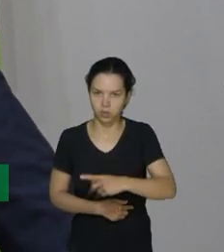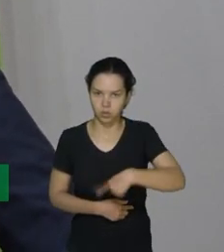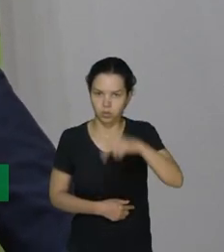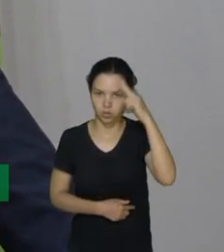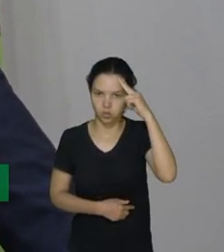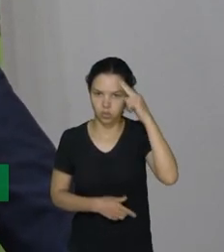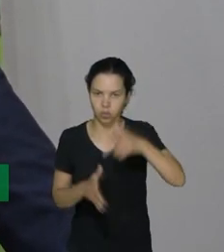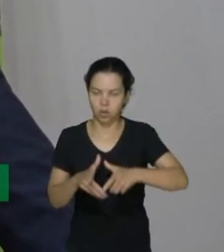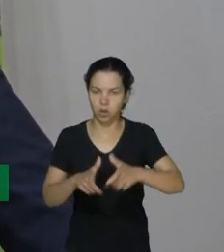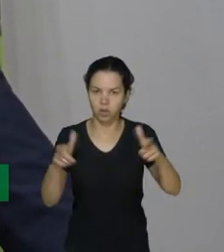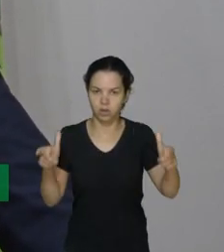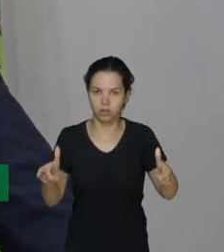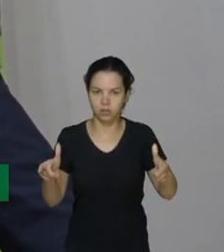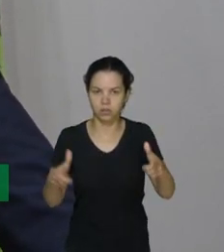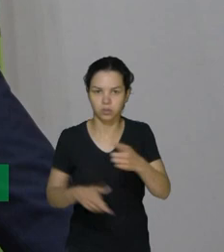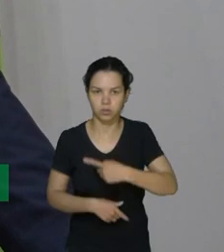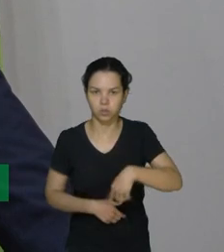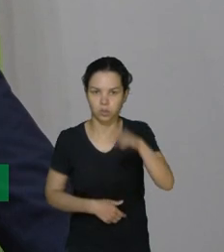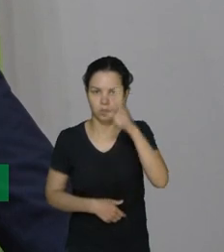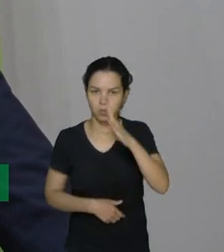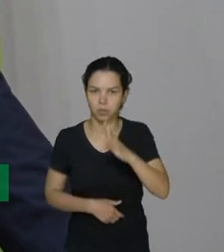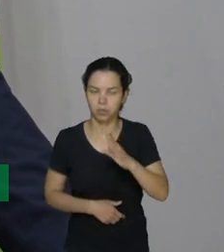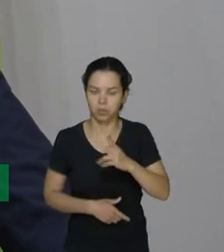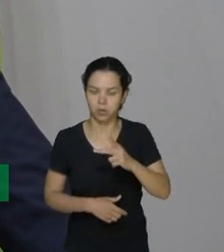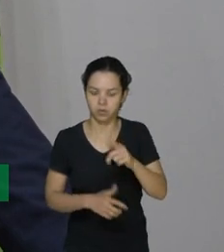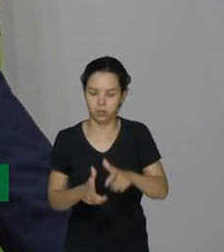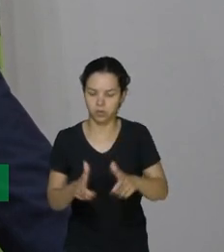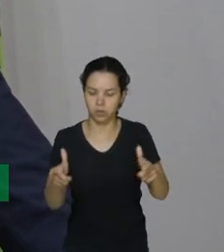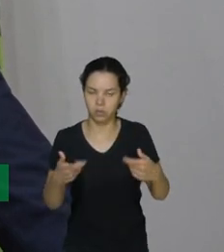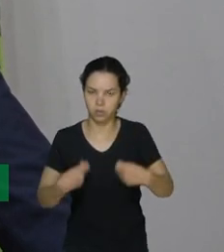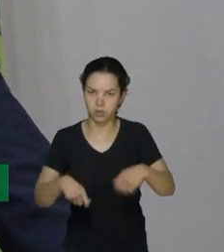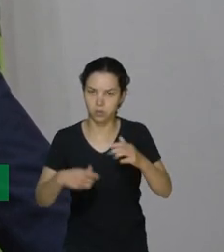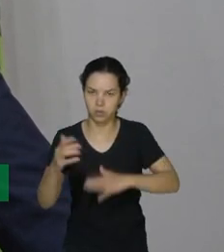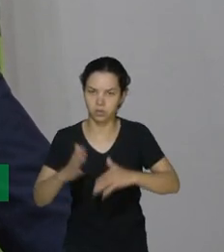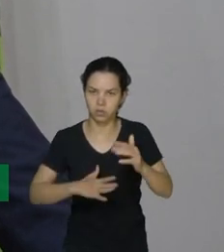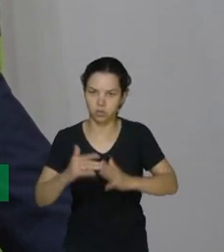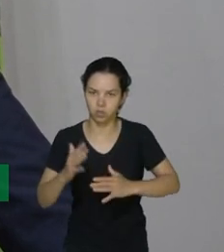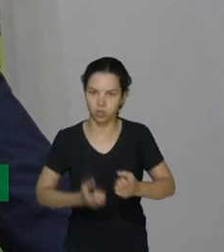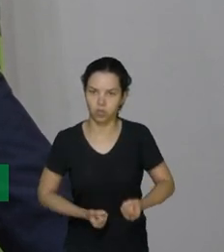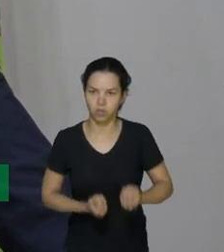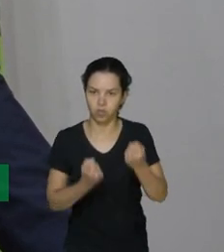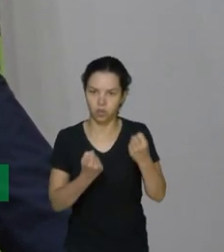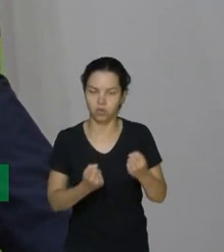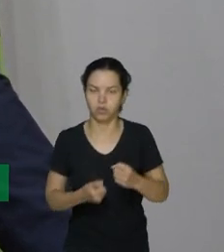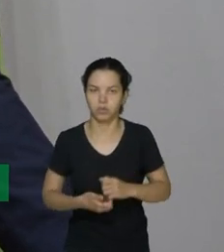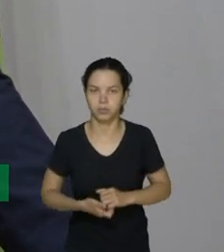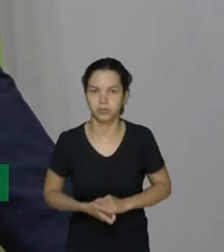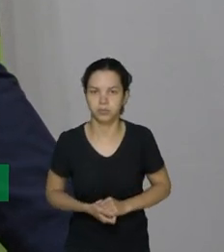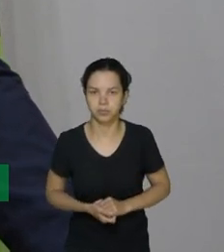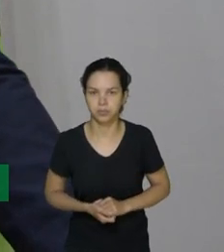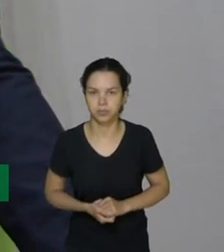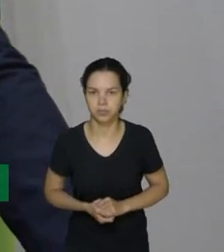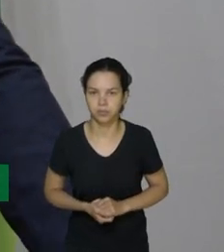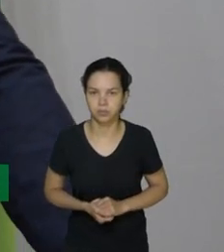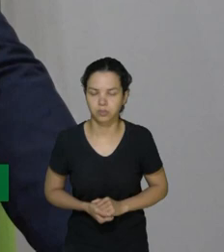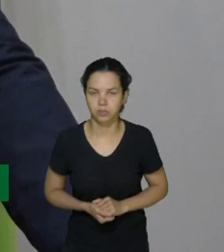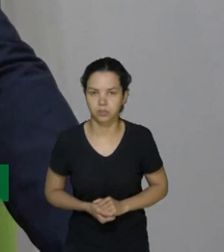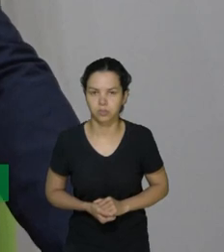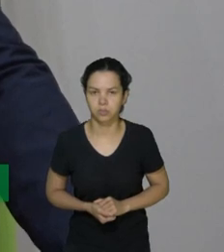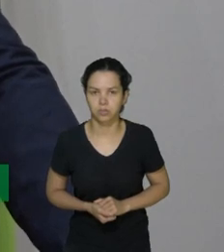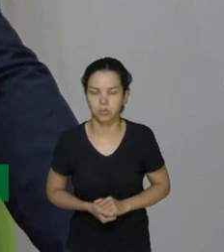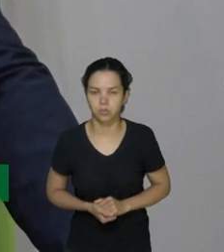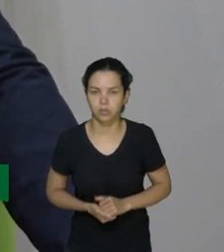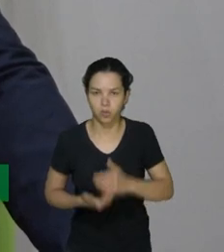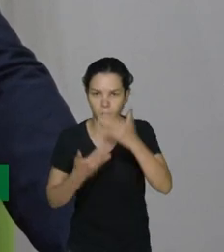grandes, porque o nosso país é grande, e ele precisa de atitudes grandes e fortes. Então, meu